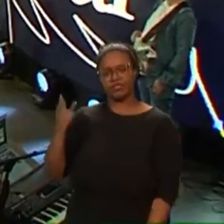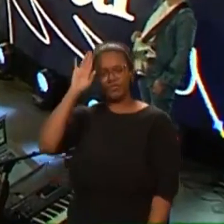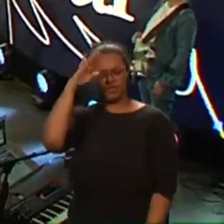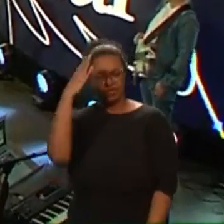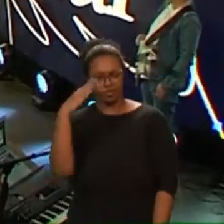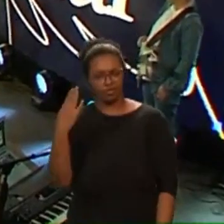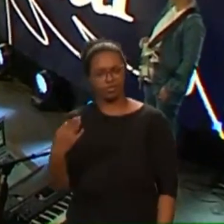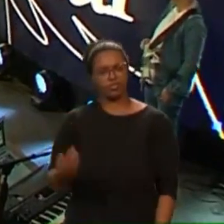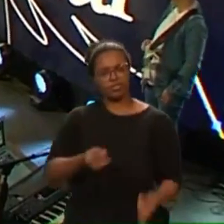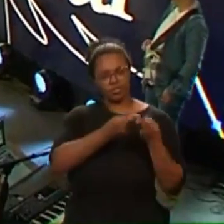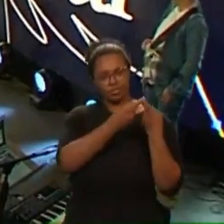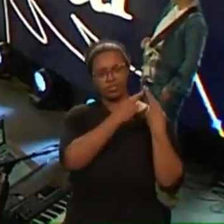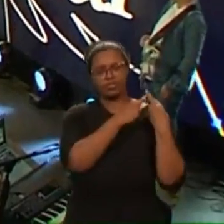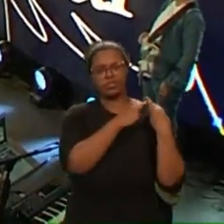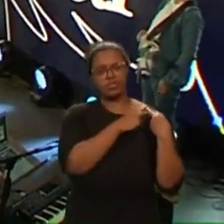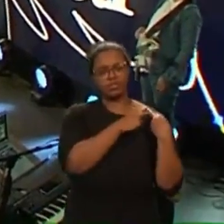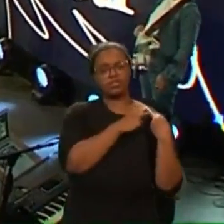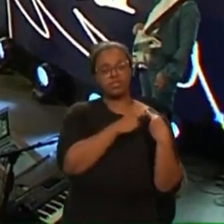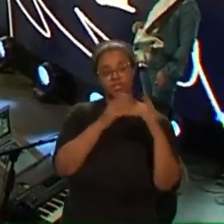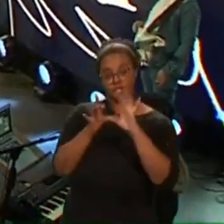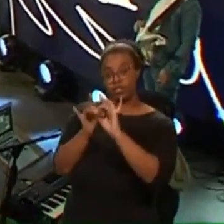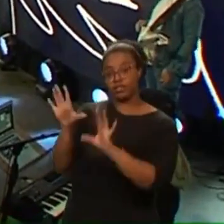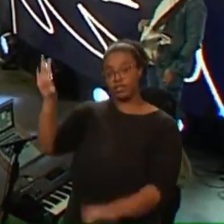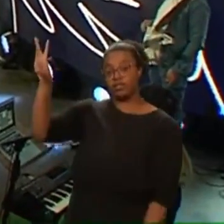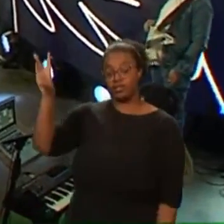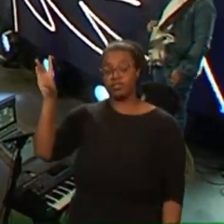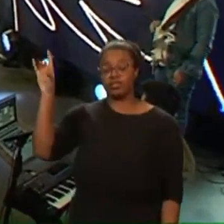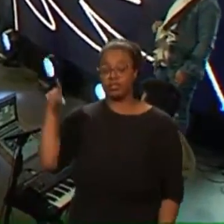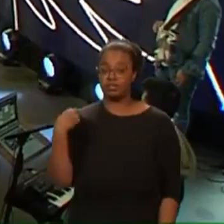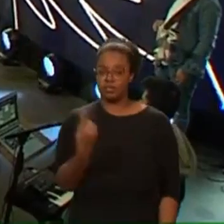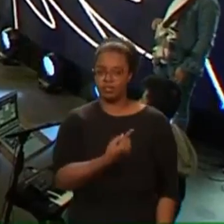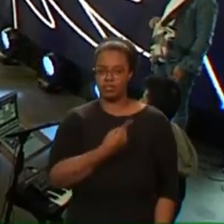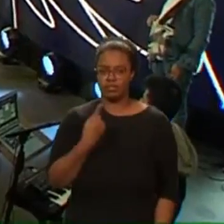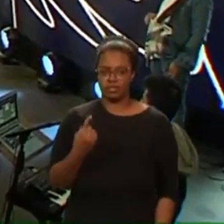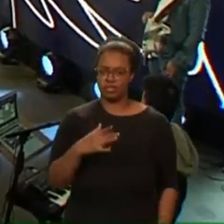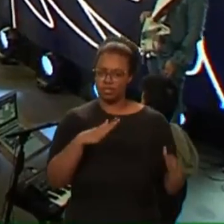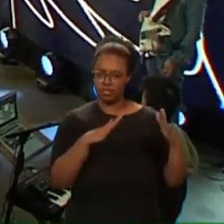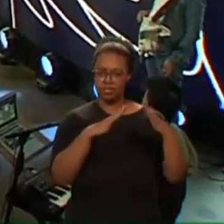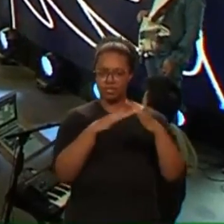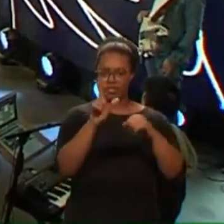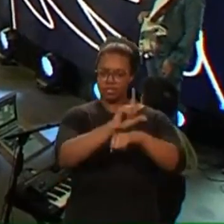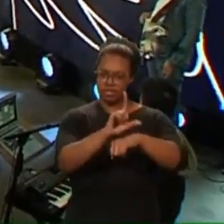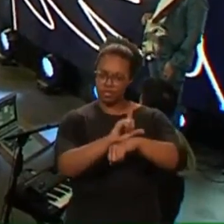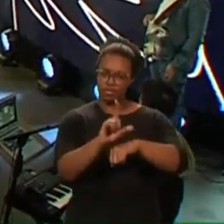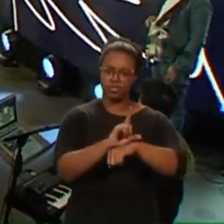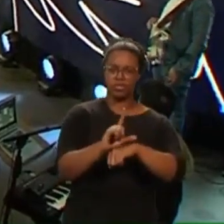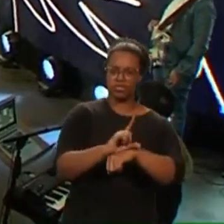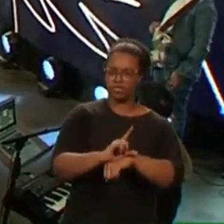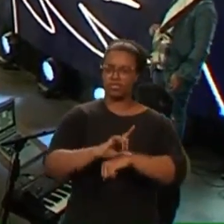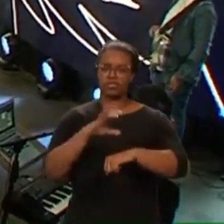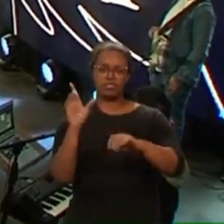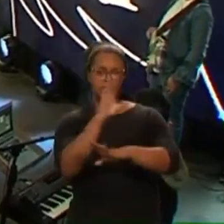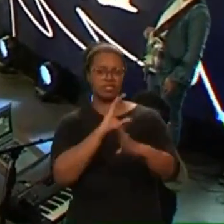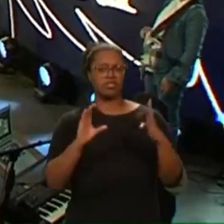para continuar honrando aquilo que tem sido liberado da parte de Deus não somente nessa casa não somente nesse seminário mas a tudo que